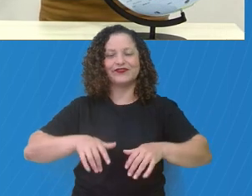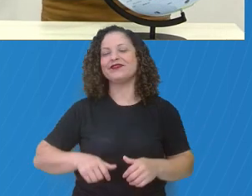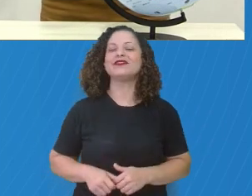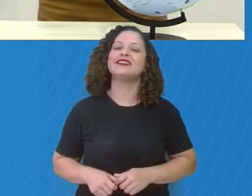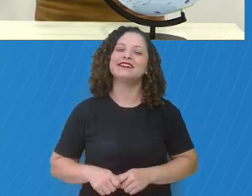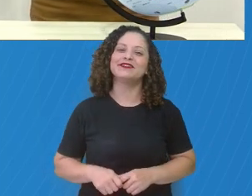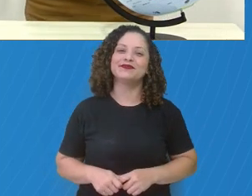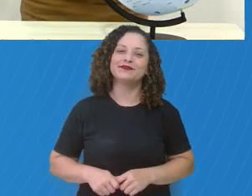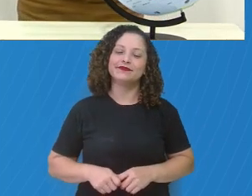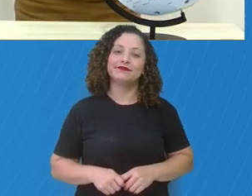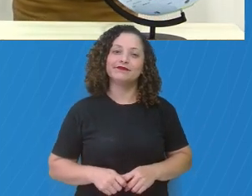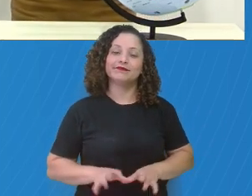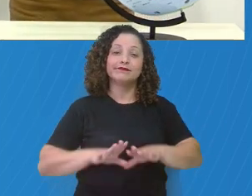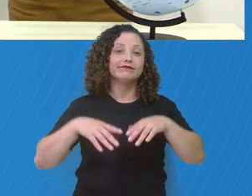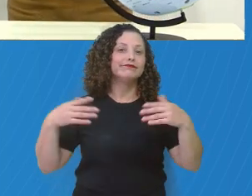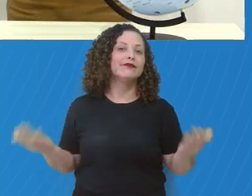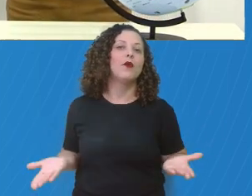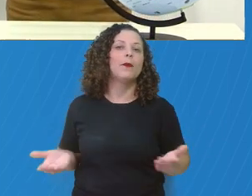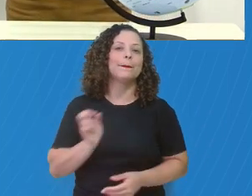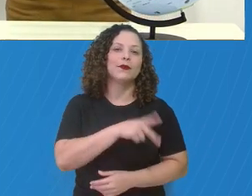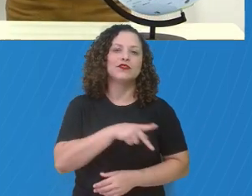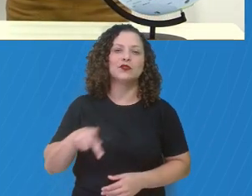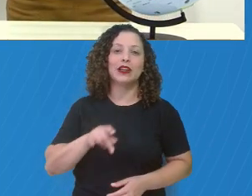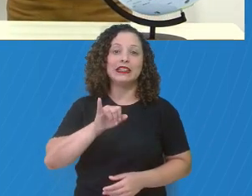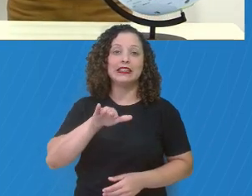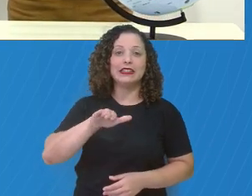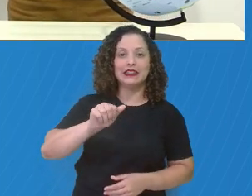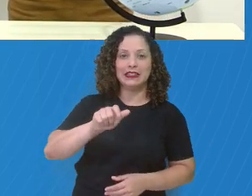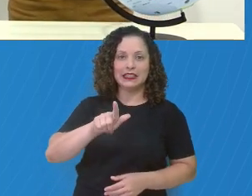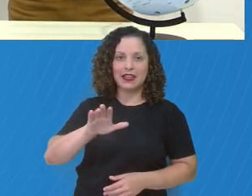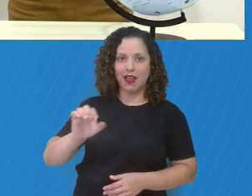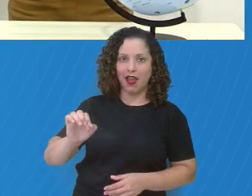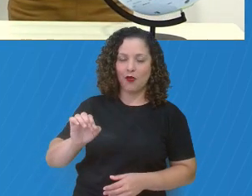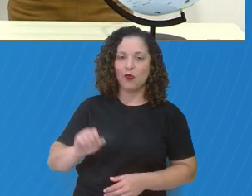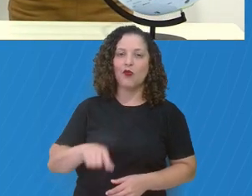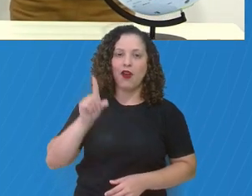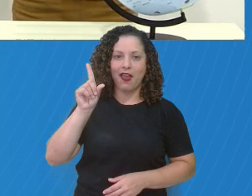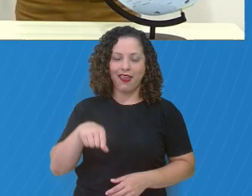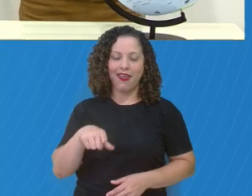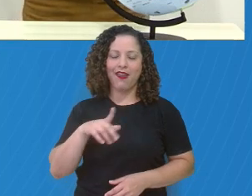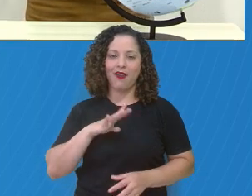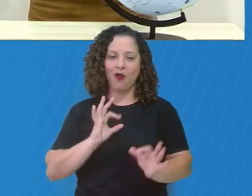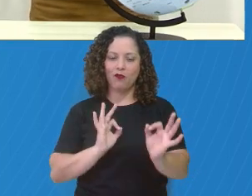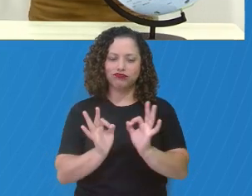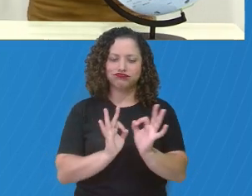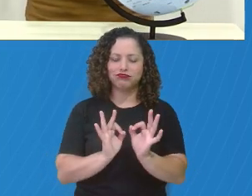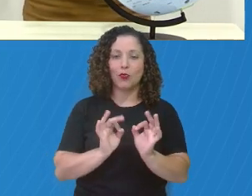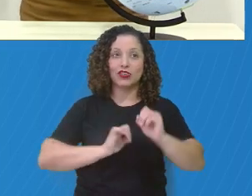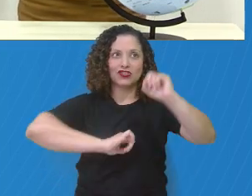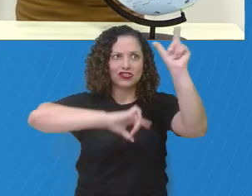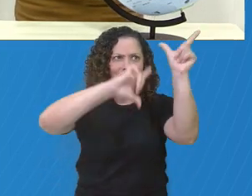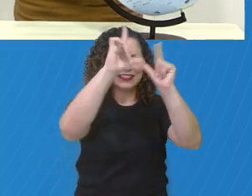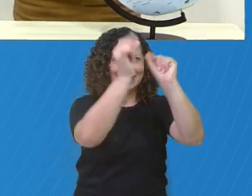que acha? Então, professora Esther, Iago aqui colocou umas estrelinhas aqui, né?